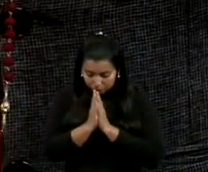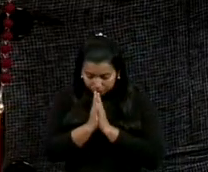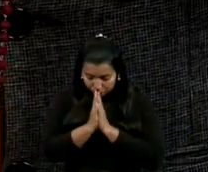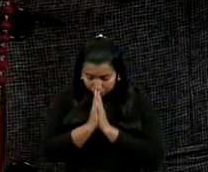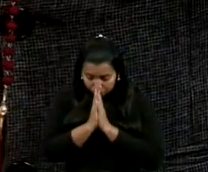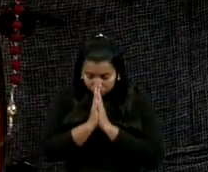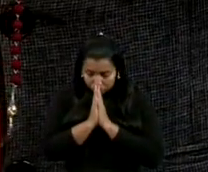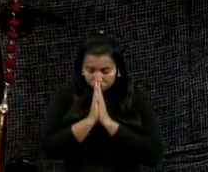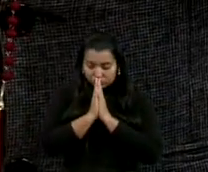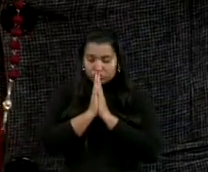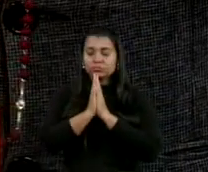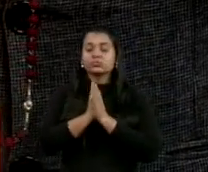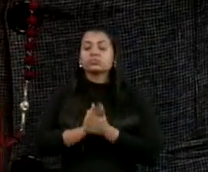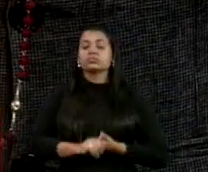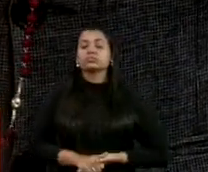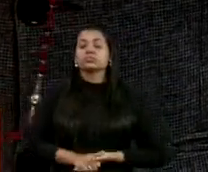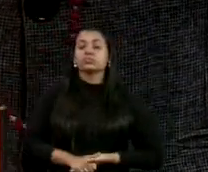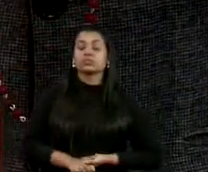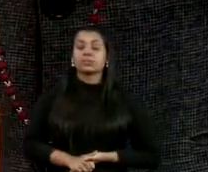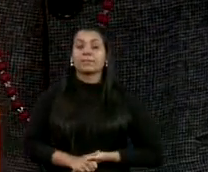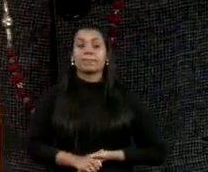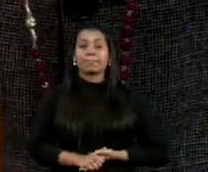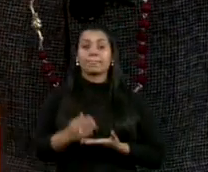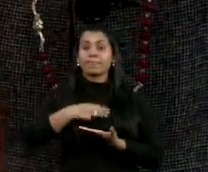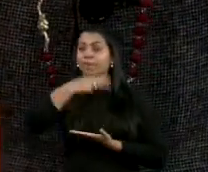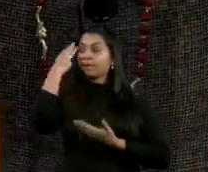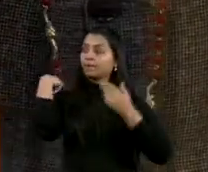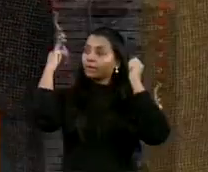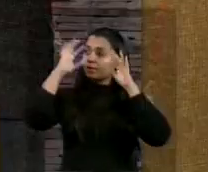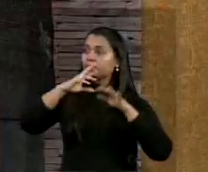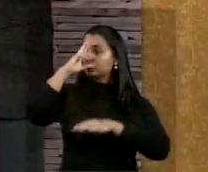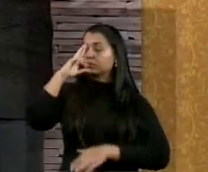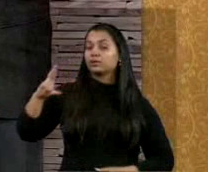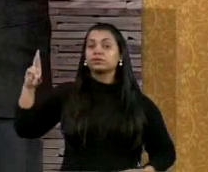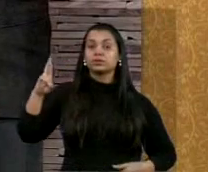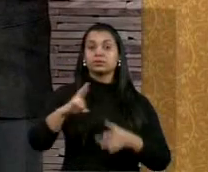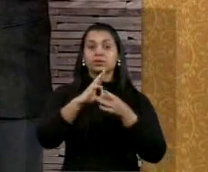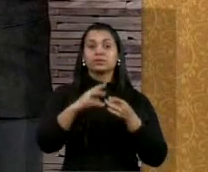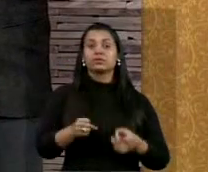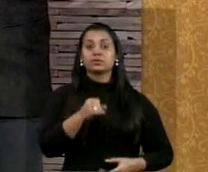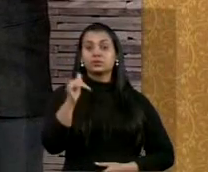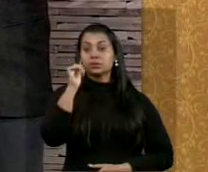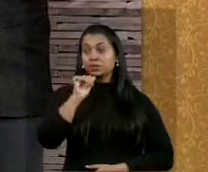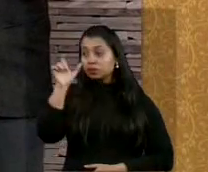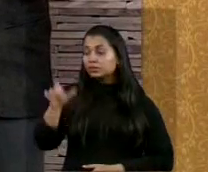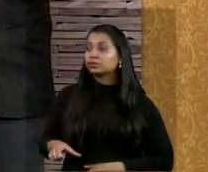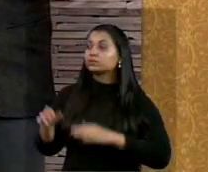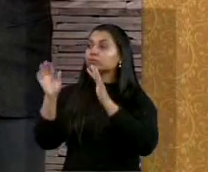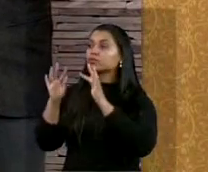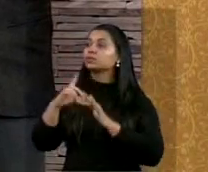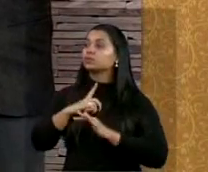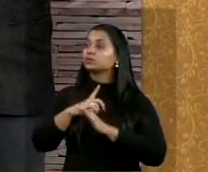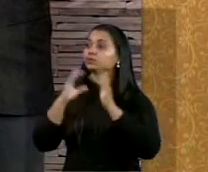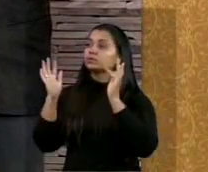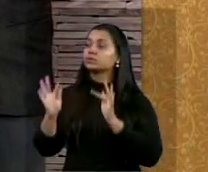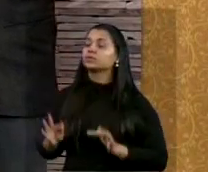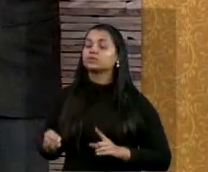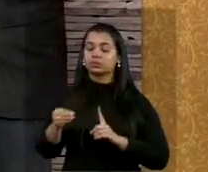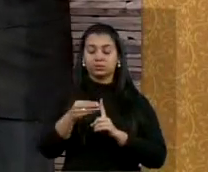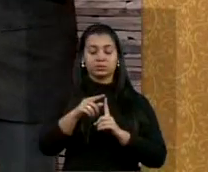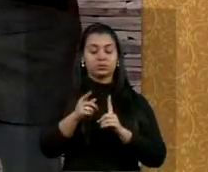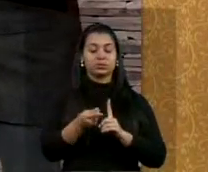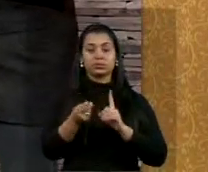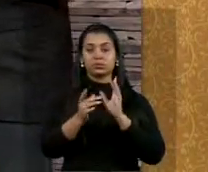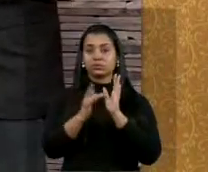agora e na hora da nossa morte. Amém. Ave Maria, cheia de graça, o Senhor é convosco. Bendita sois vós entre as